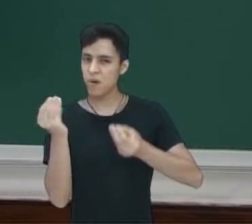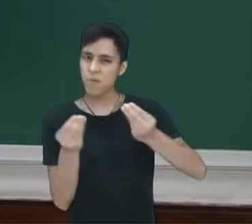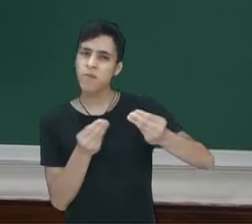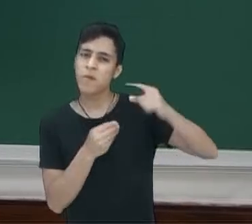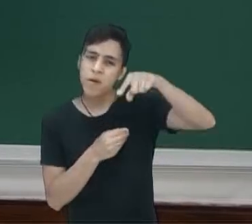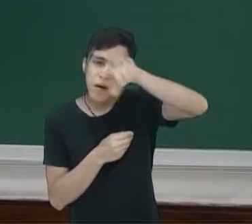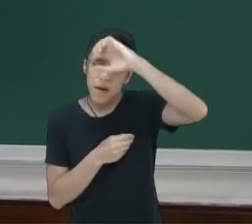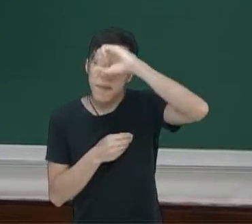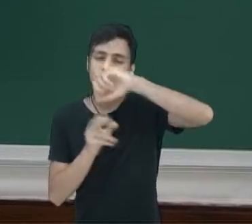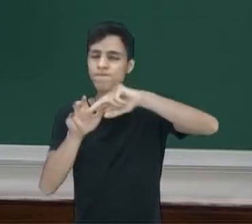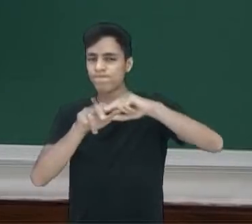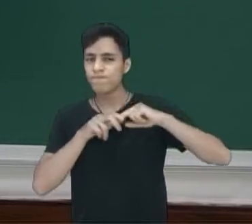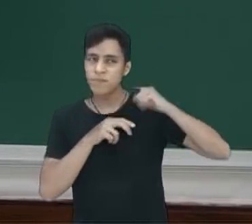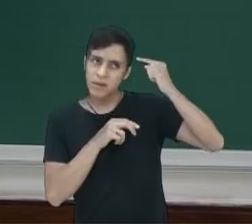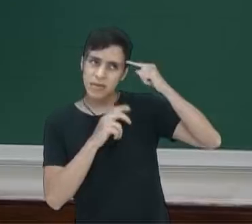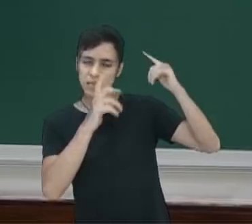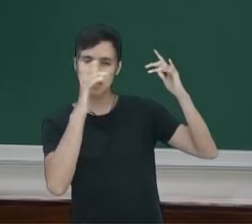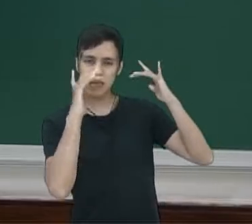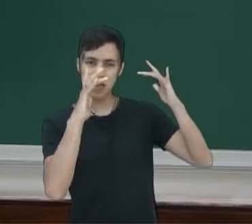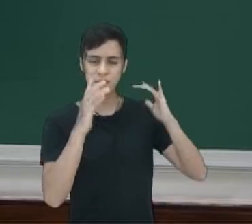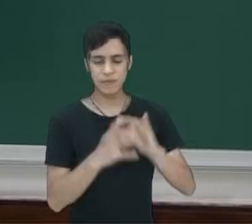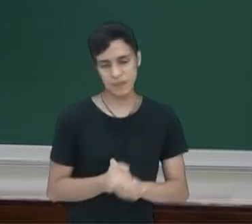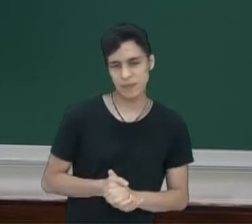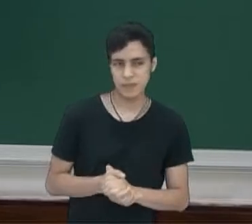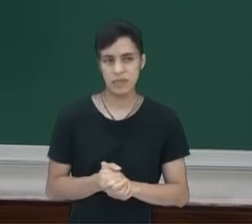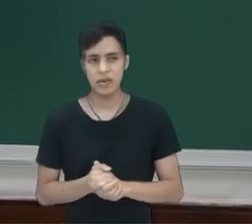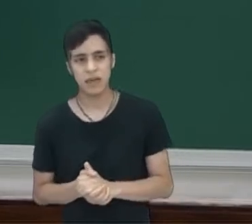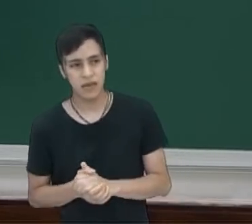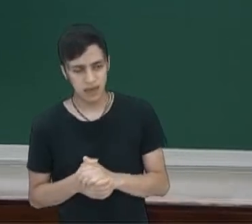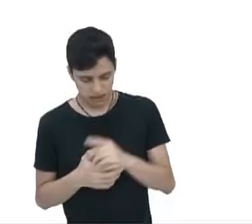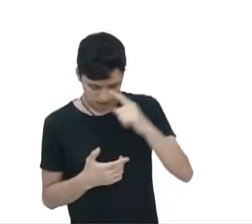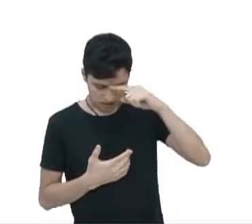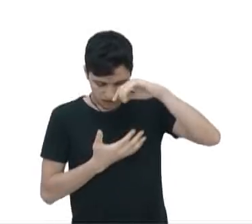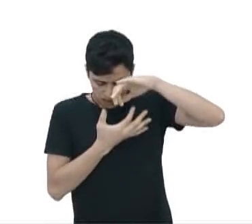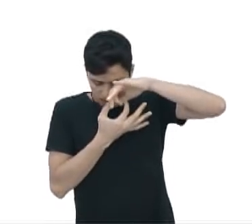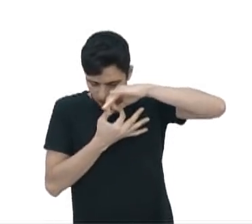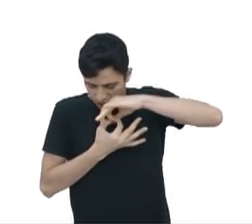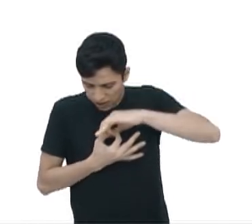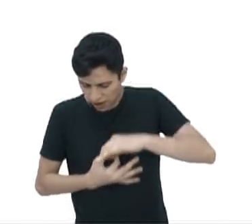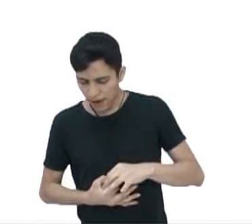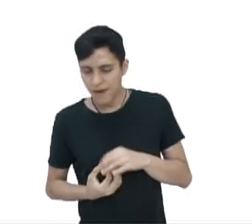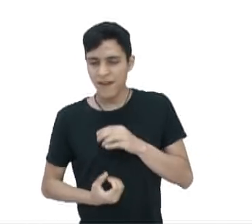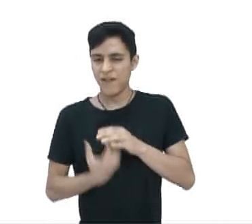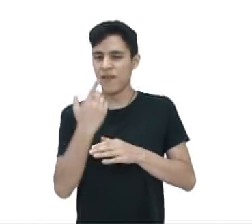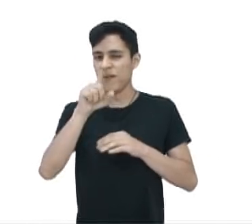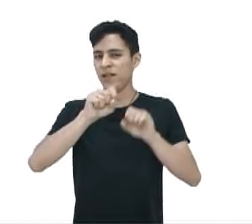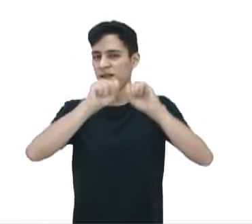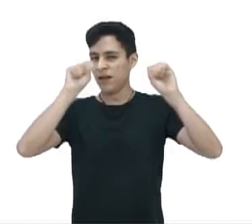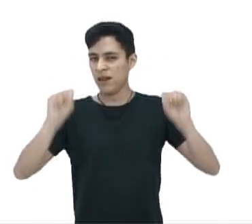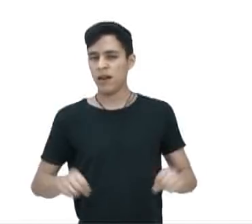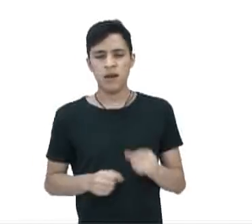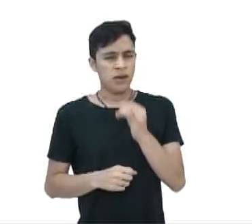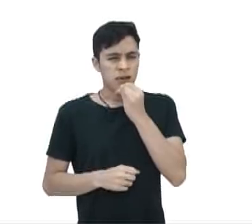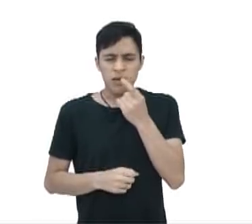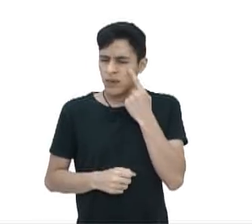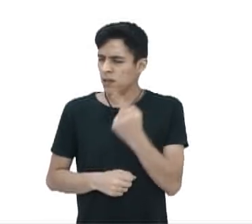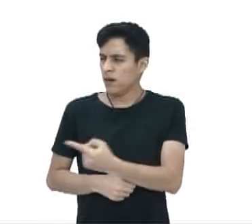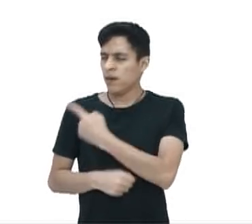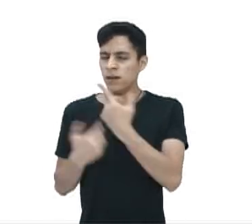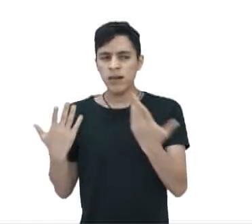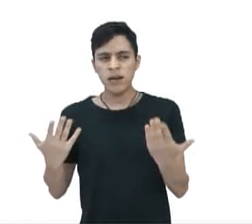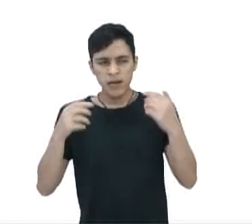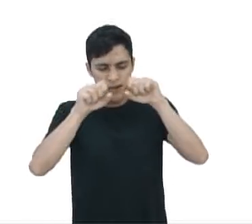neste momento. E os órgãos vão trabalhar juntamente, né, formando sistemas. Por exemplo, aqui nós